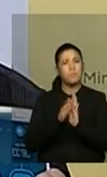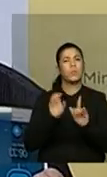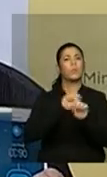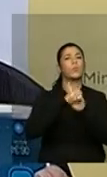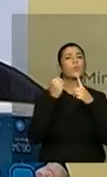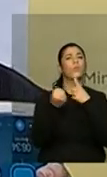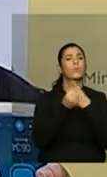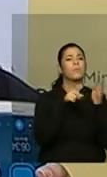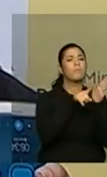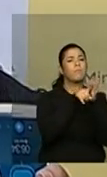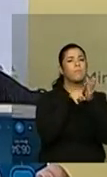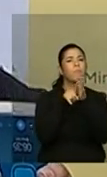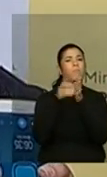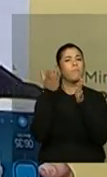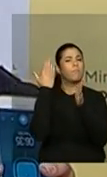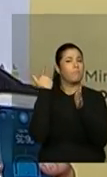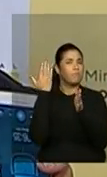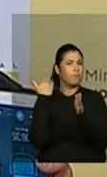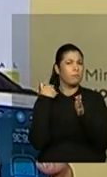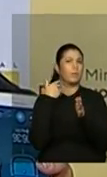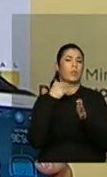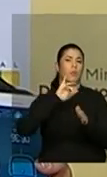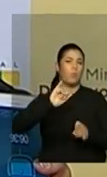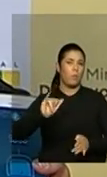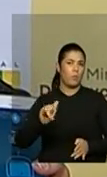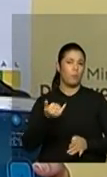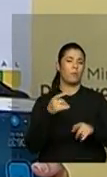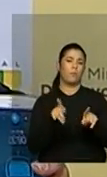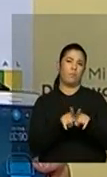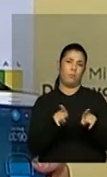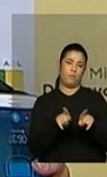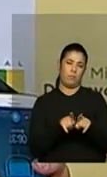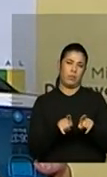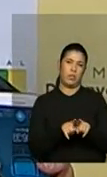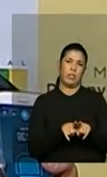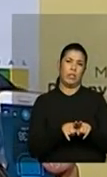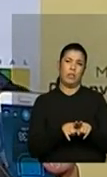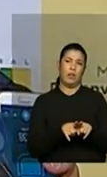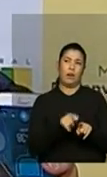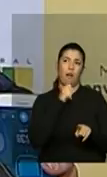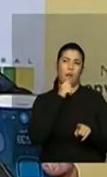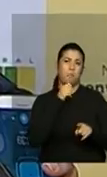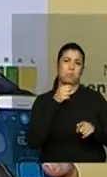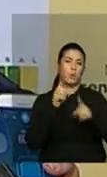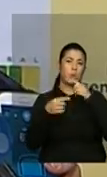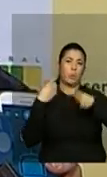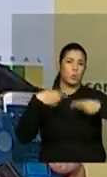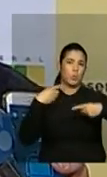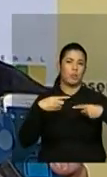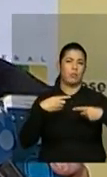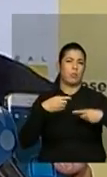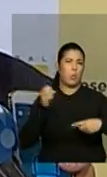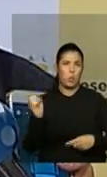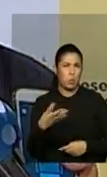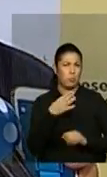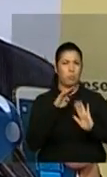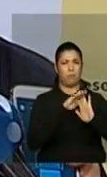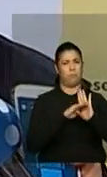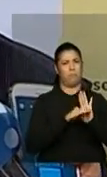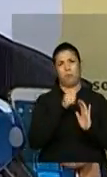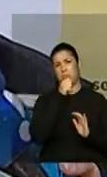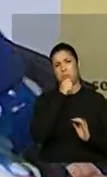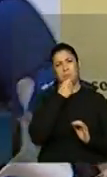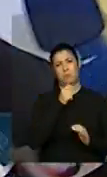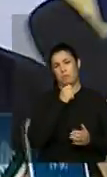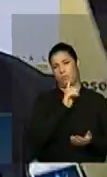sociedade civil. Nós fizemos isso de outra oportunidade. Isso não está discutido, mas eu não acredito que seja um novo plano. Eu acho que é uma nova